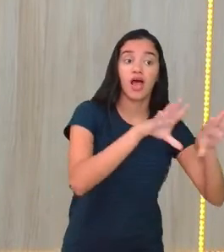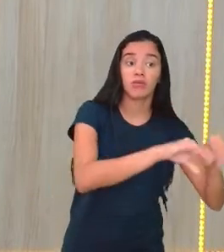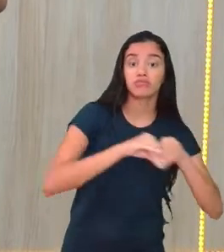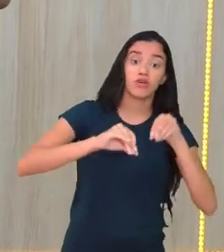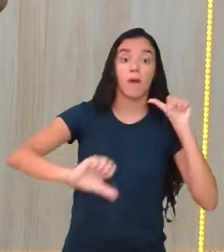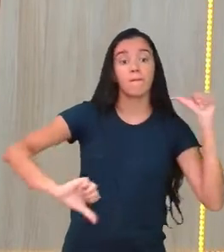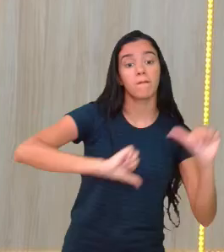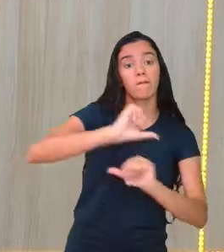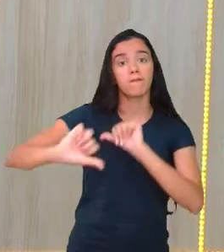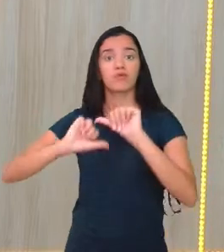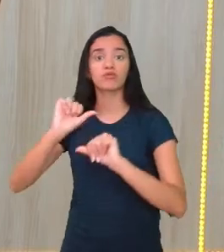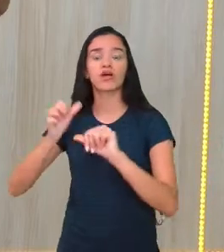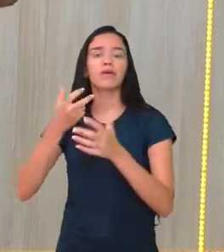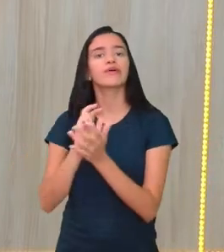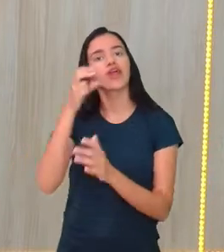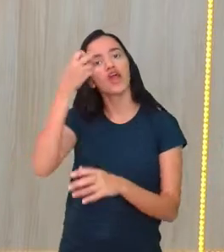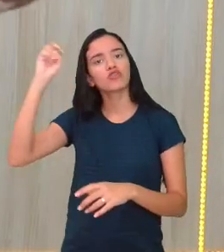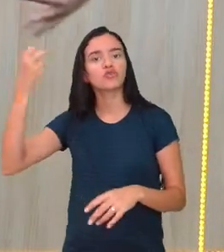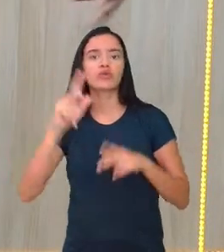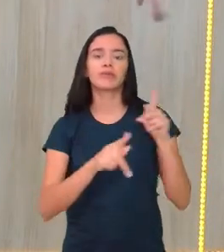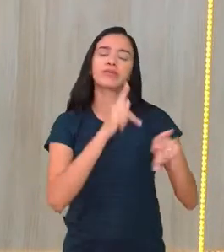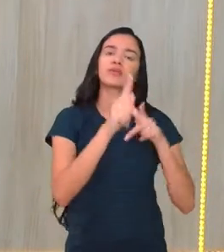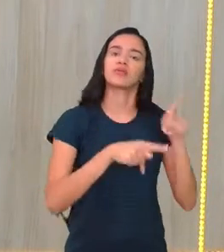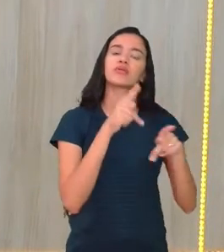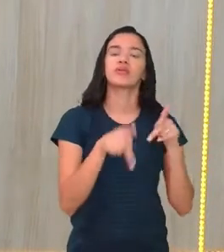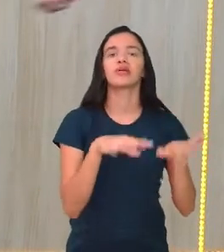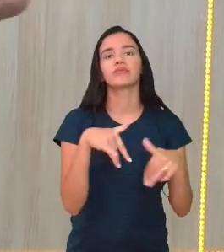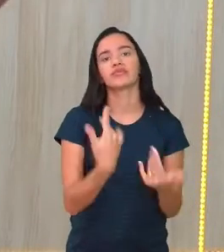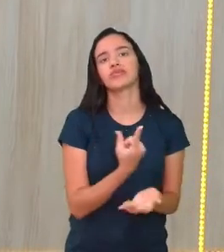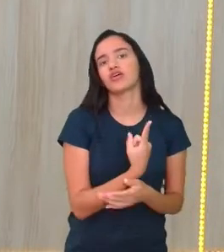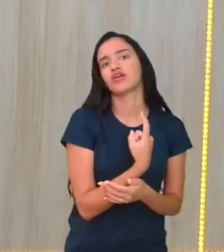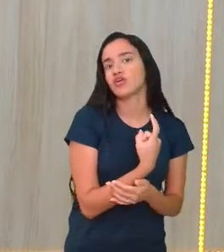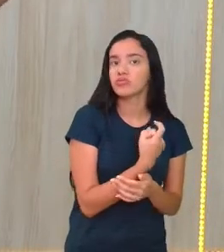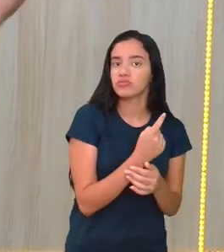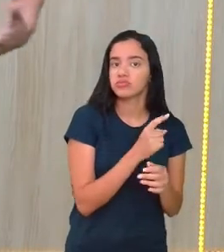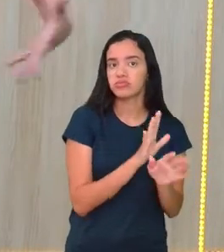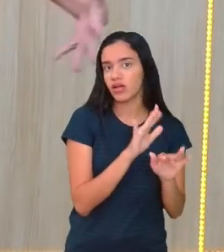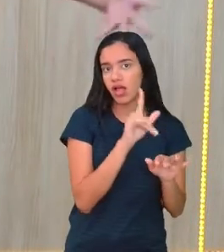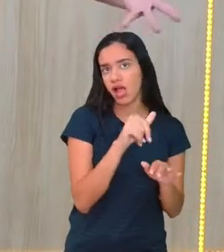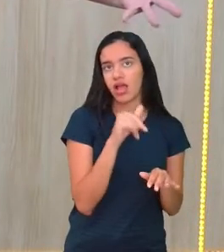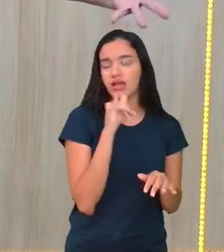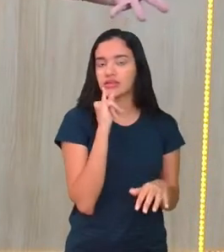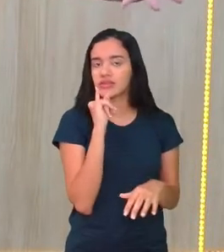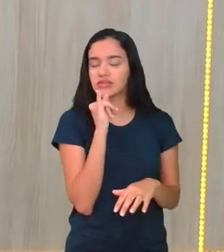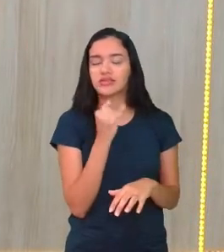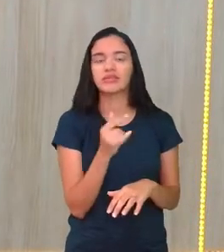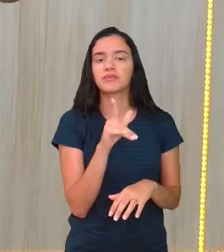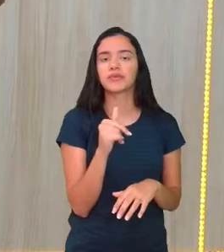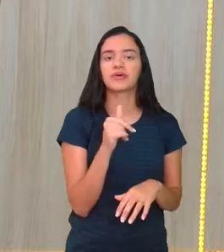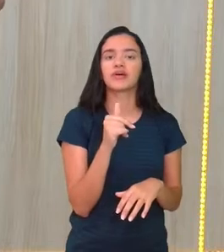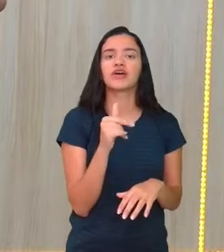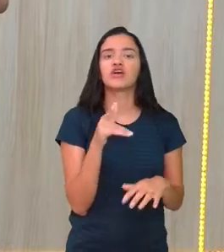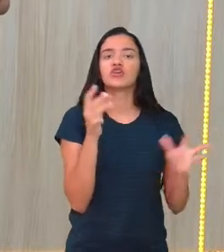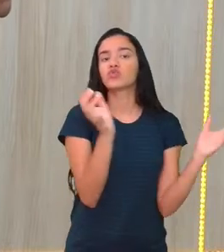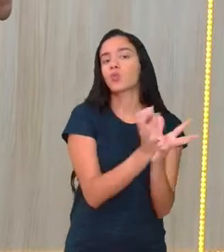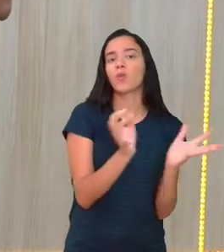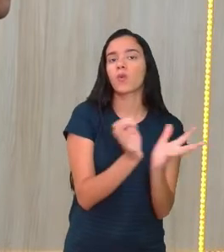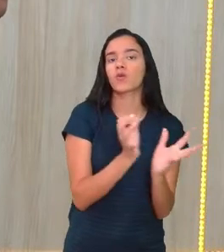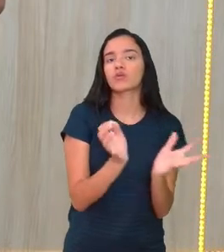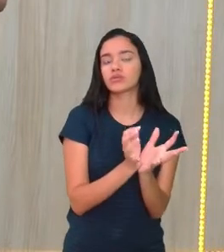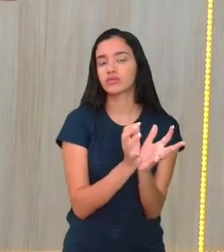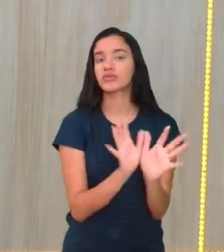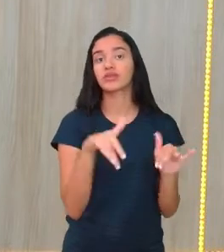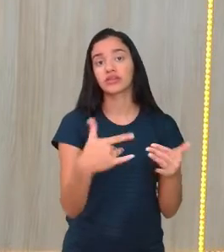distingue. Porque a cultura popular ela pode ser anônima, ela é feita, muitas vezes, no coletivo.